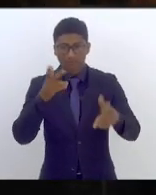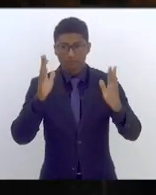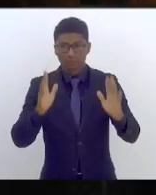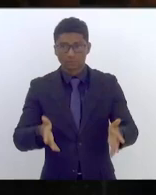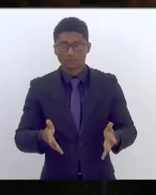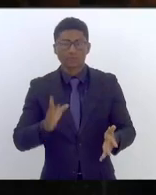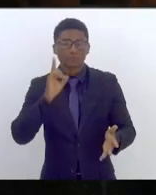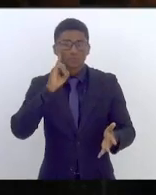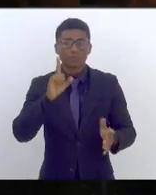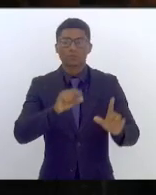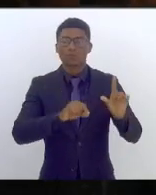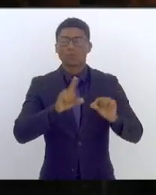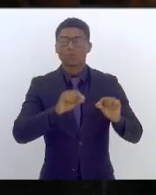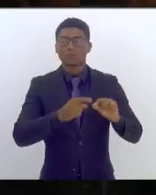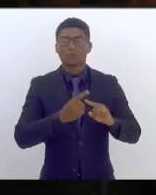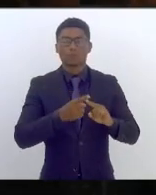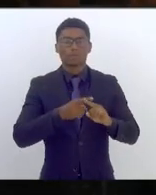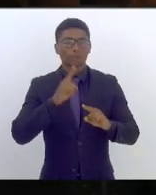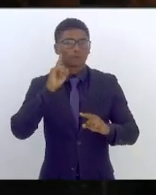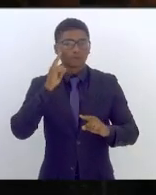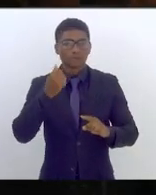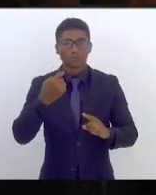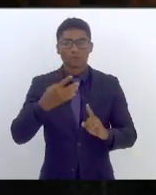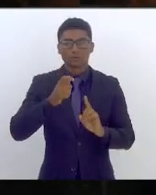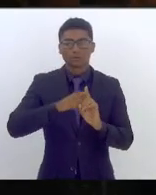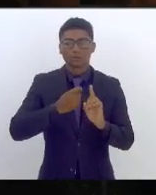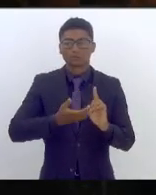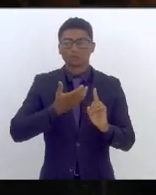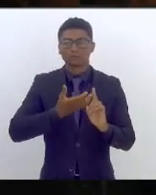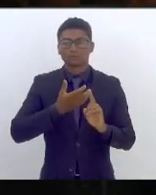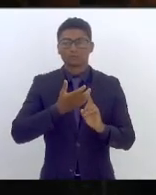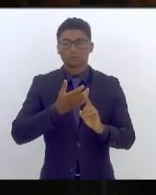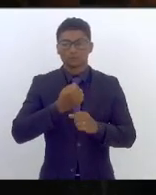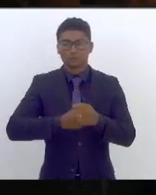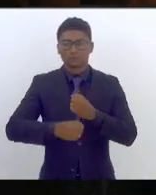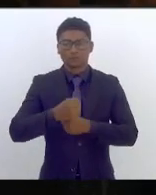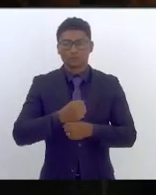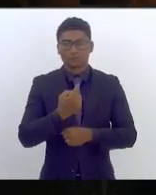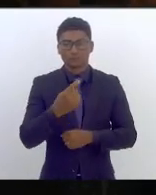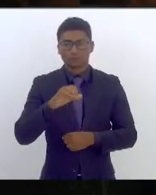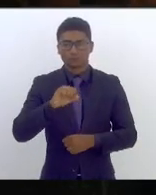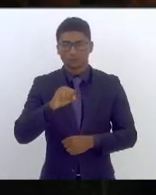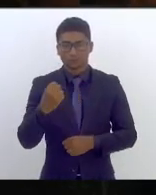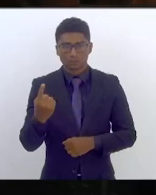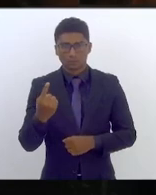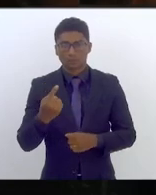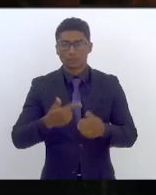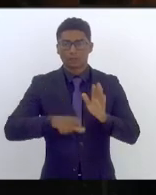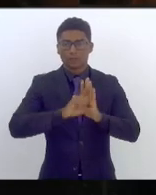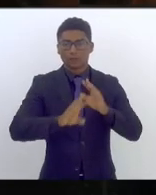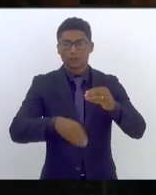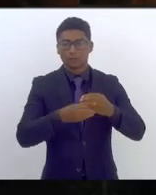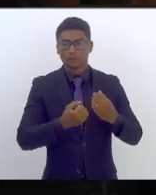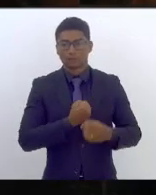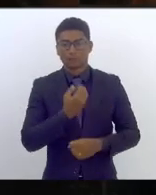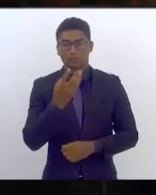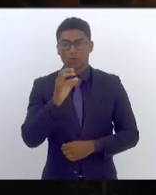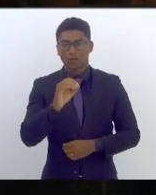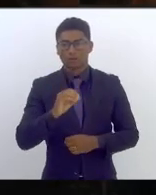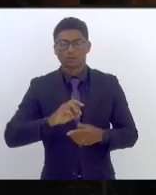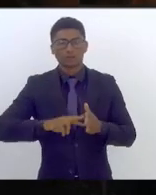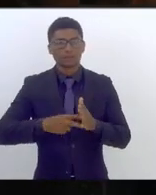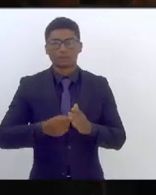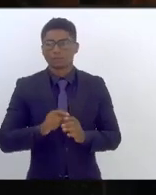escolhida porque foi no dia 14 de Dezembro de 1981 que foi promulgada a lei complementar 40 que